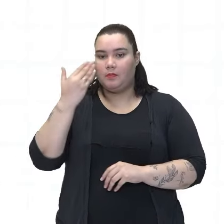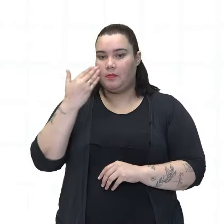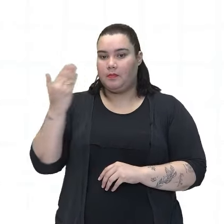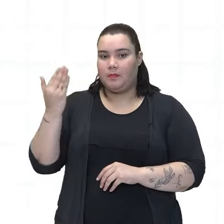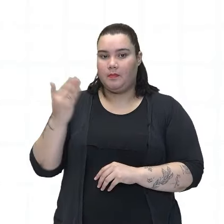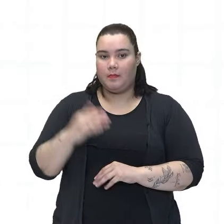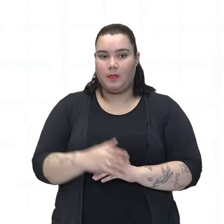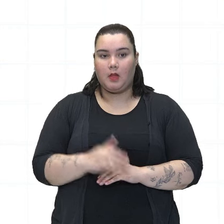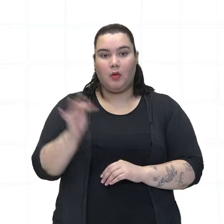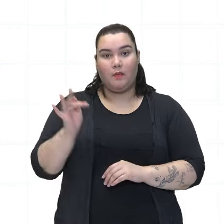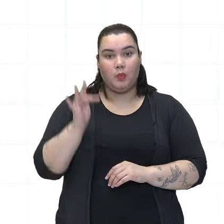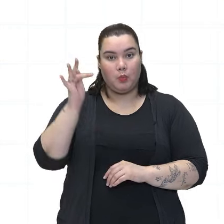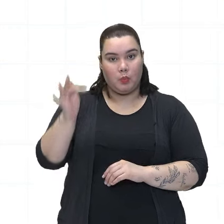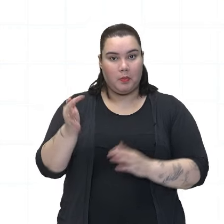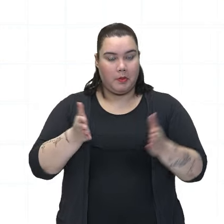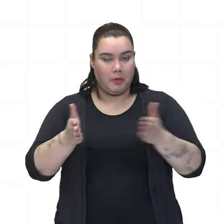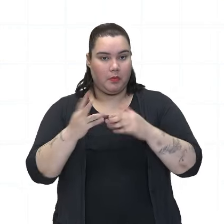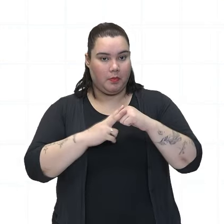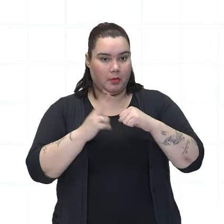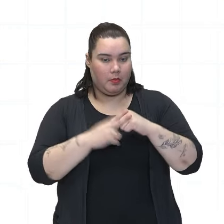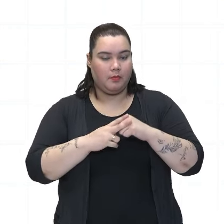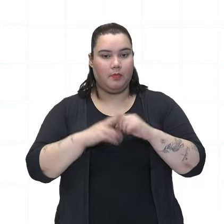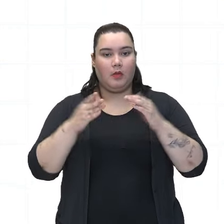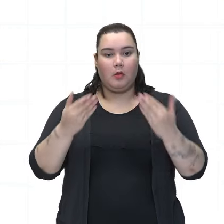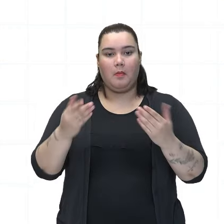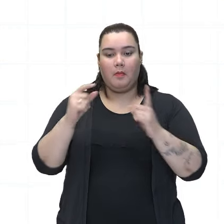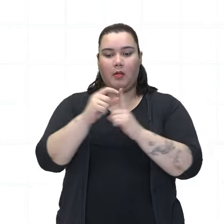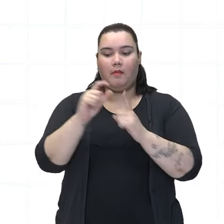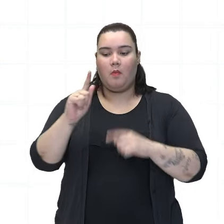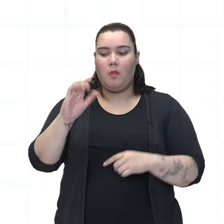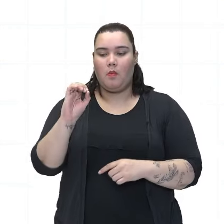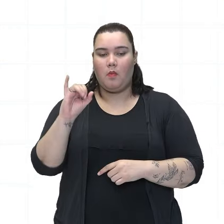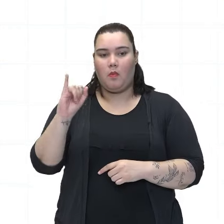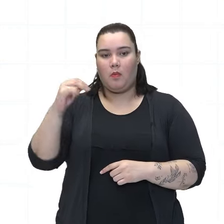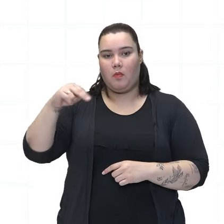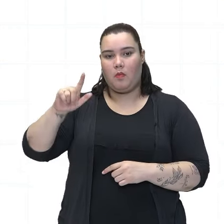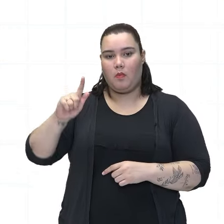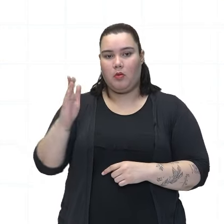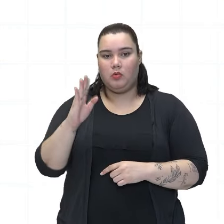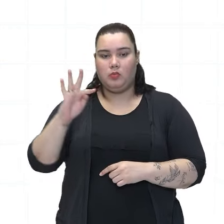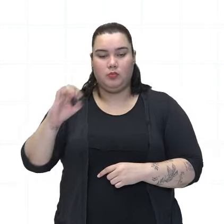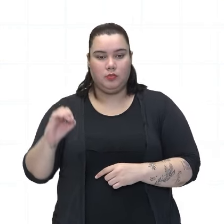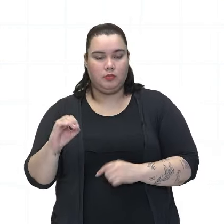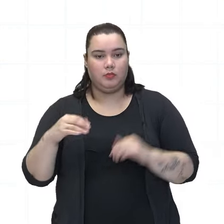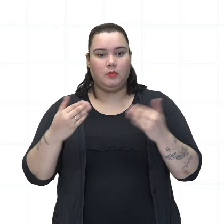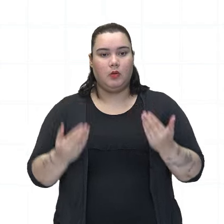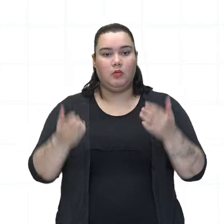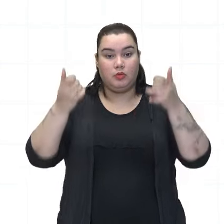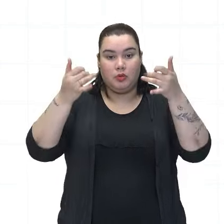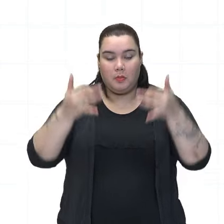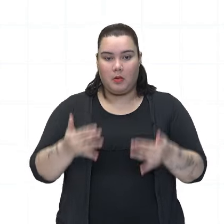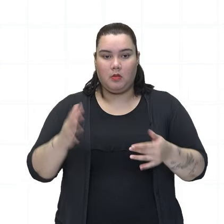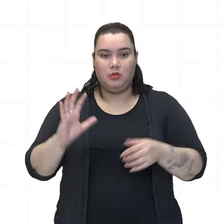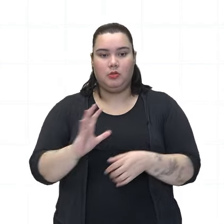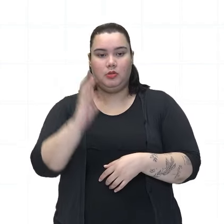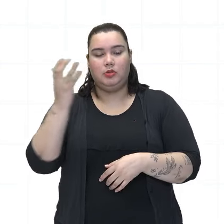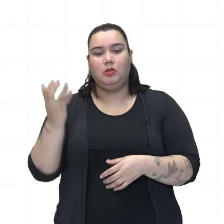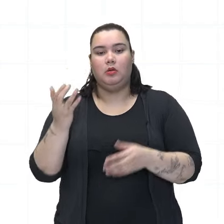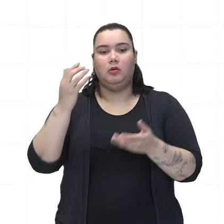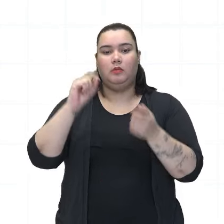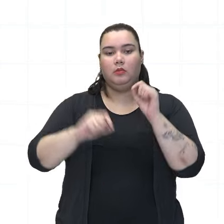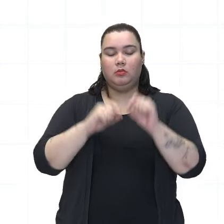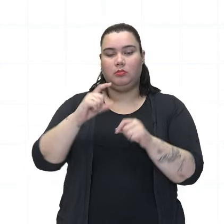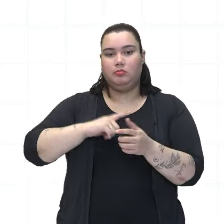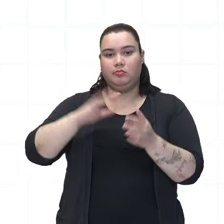Futuro com going to, uso. Falar de acontecimentos em que temos uma maior certeza de que irão